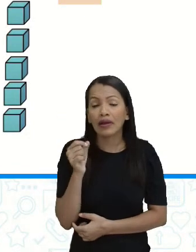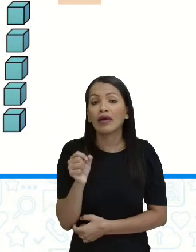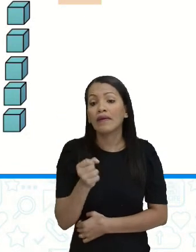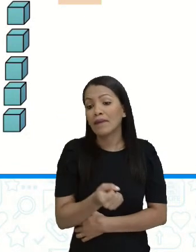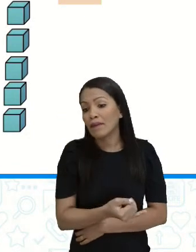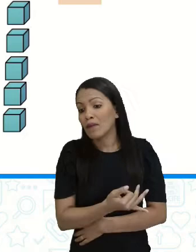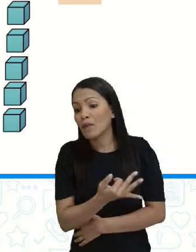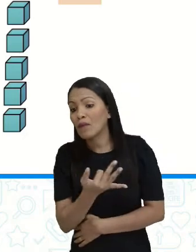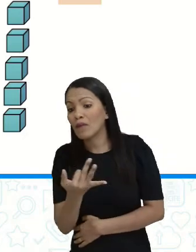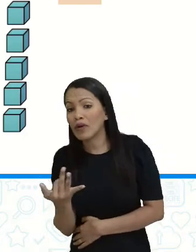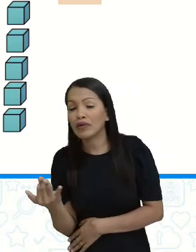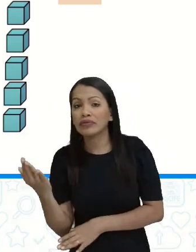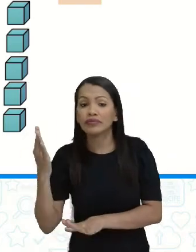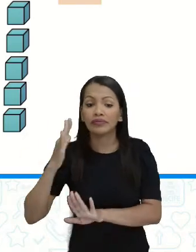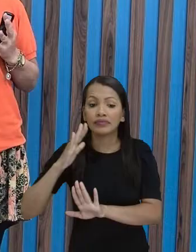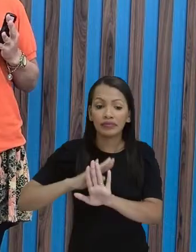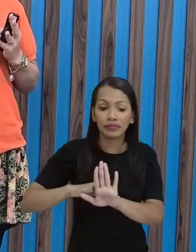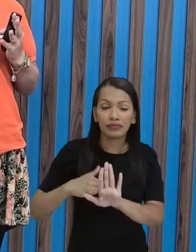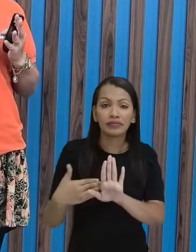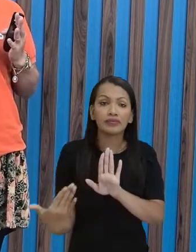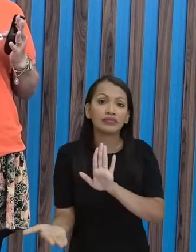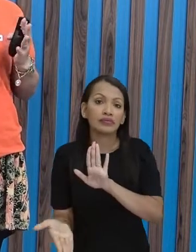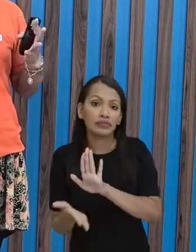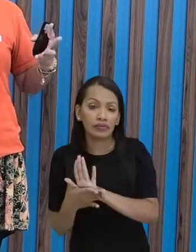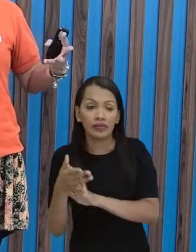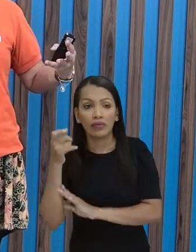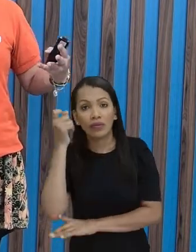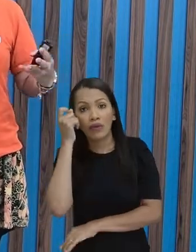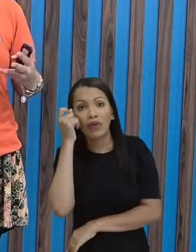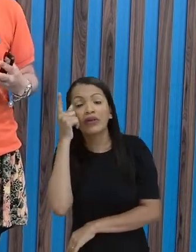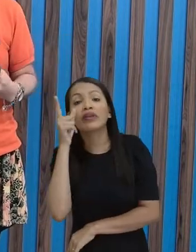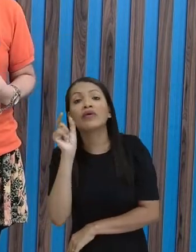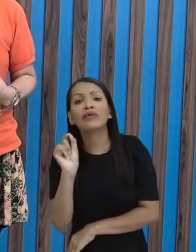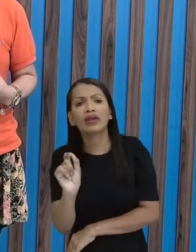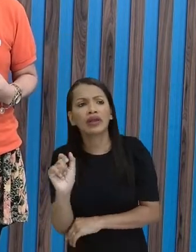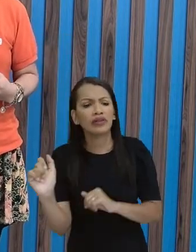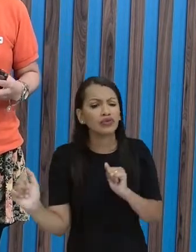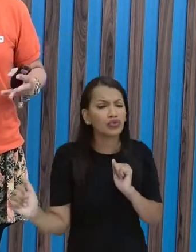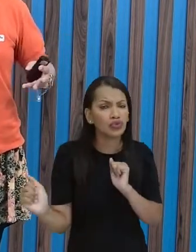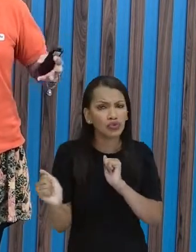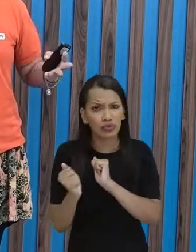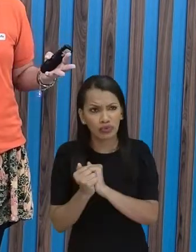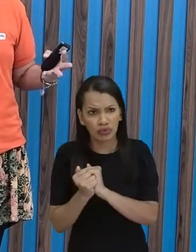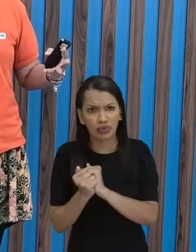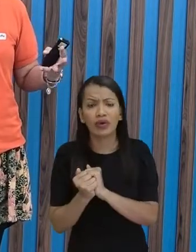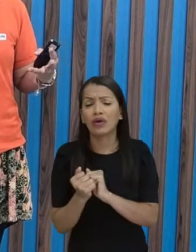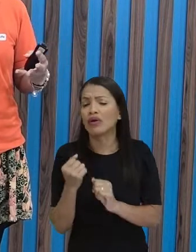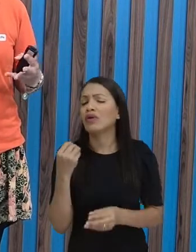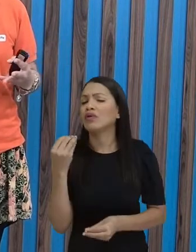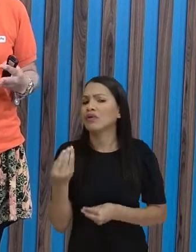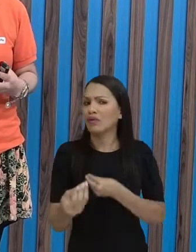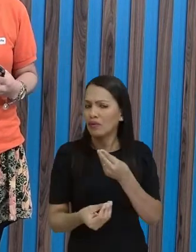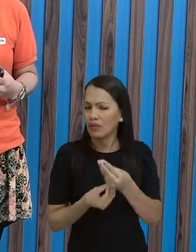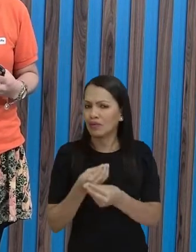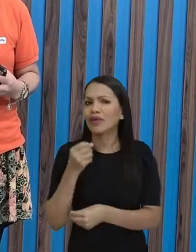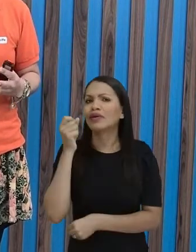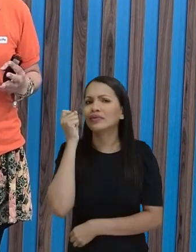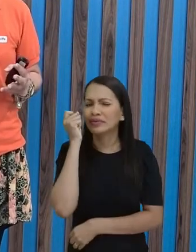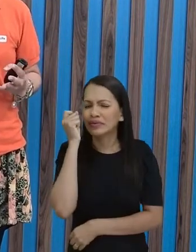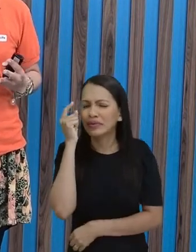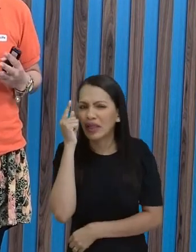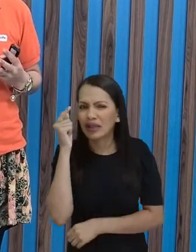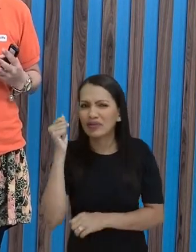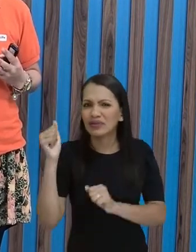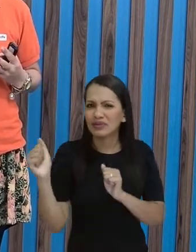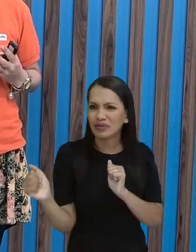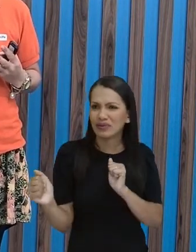2 páginas, para completar as 2 páginas. A ideia aí é de juntar. Com uma ideia de juntar,